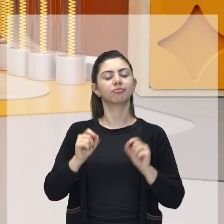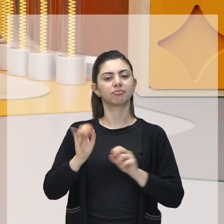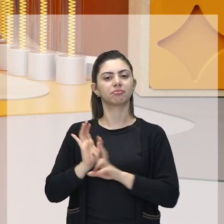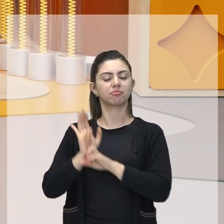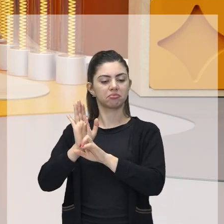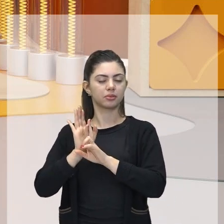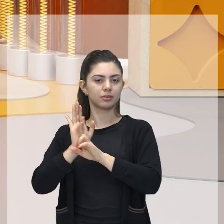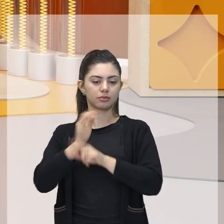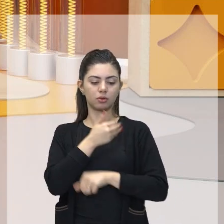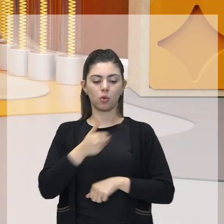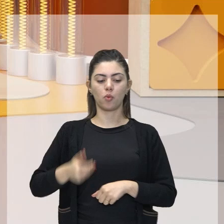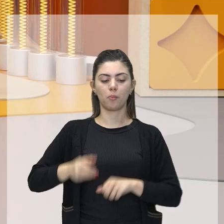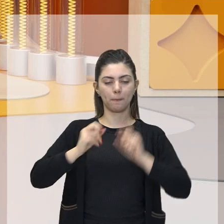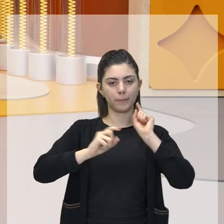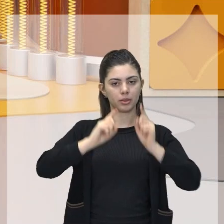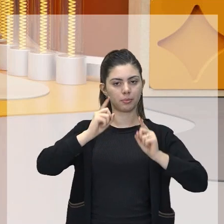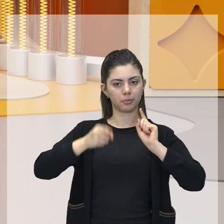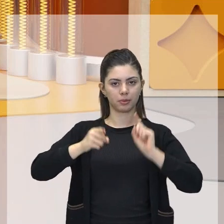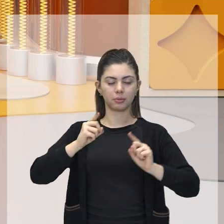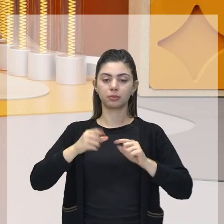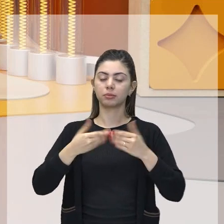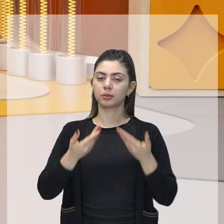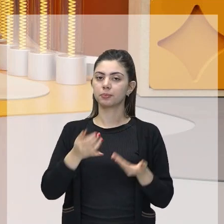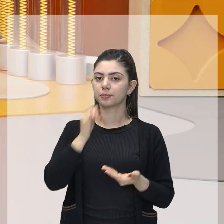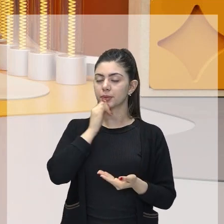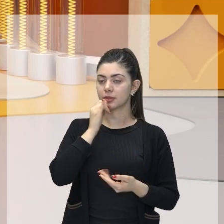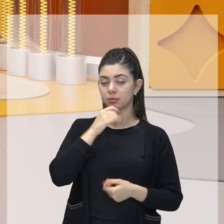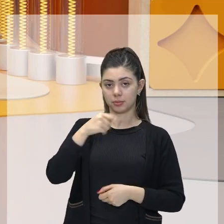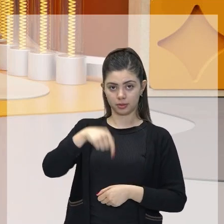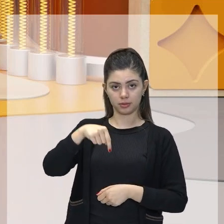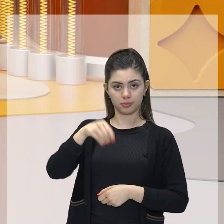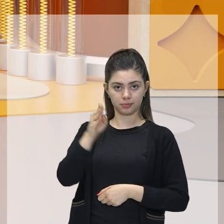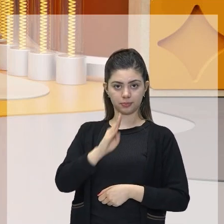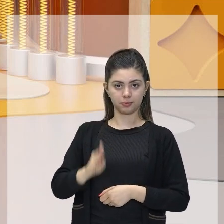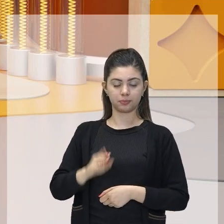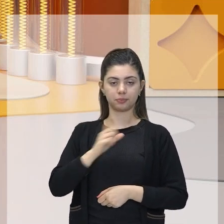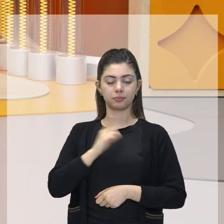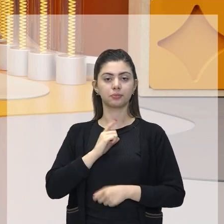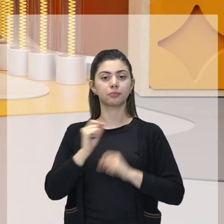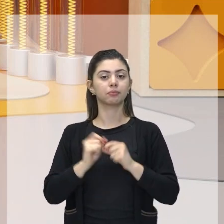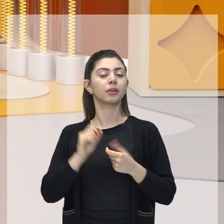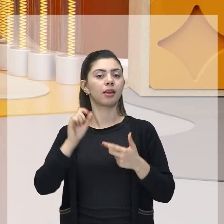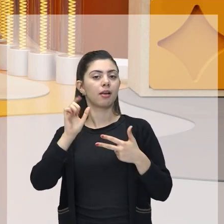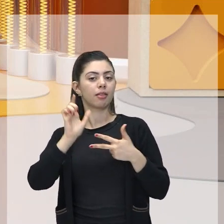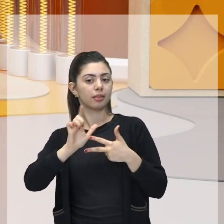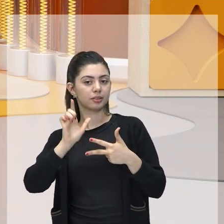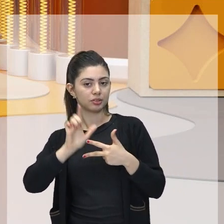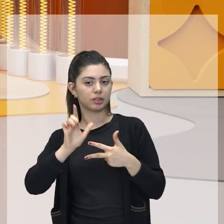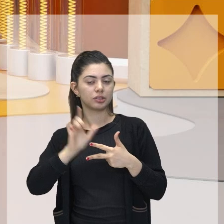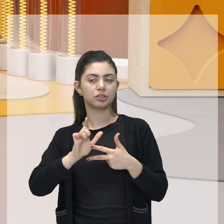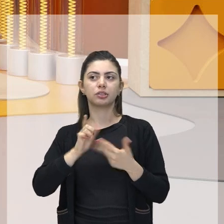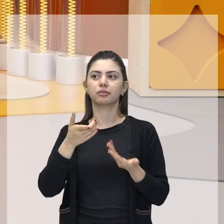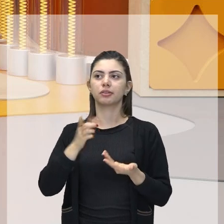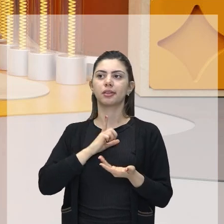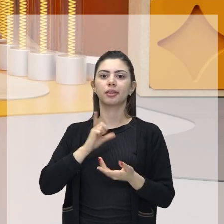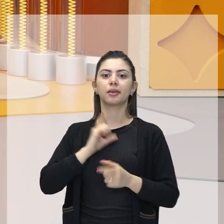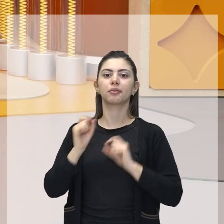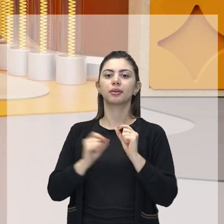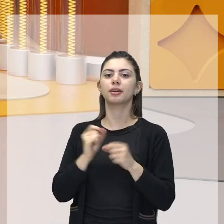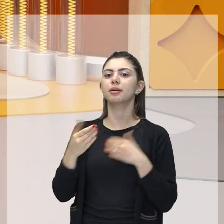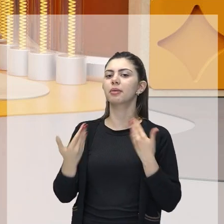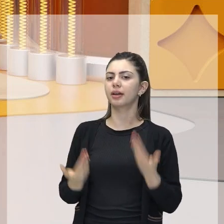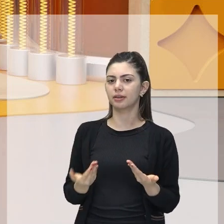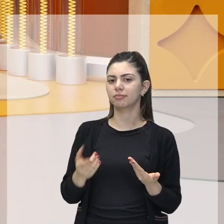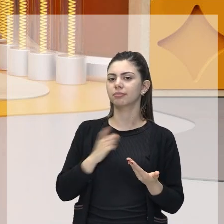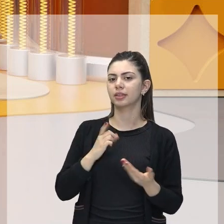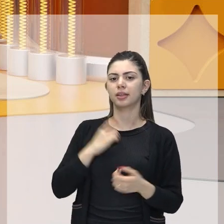organizam naquela área ali, né? Você tem, no caso do Brasil, você tem o poder legislativo, que são a Câmara, né, os deputados, tem o